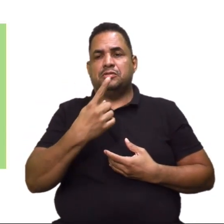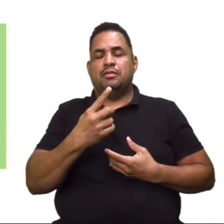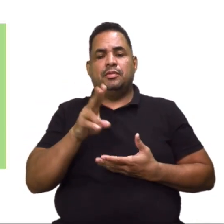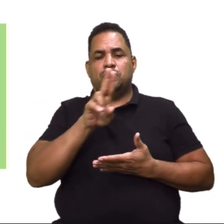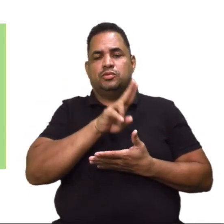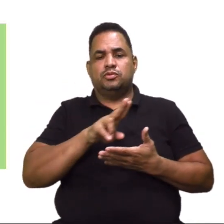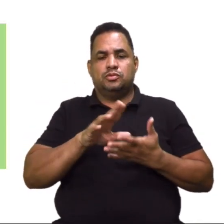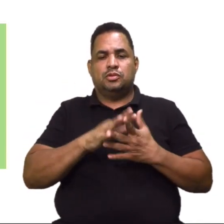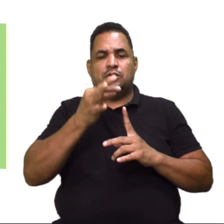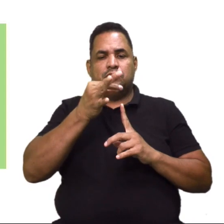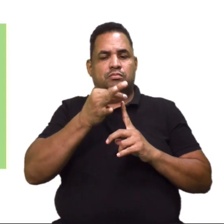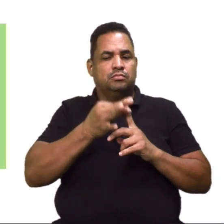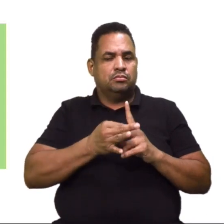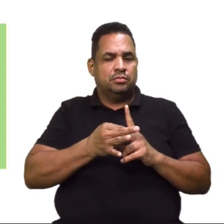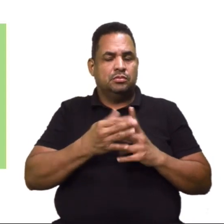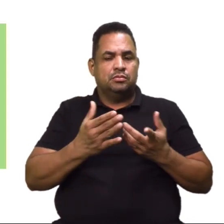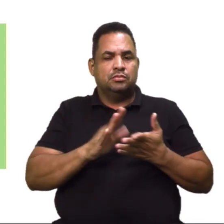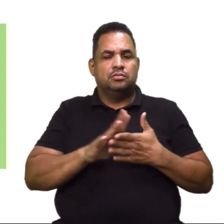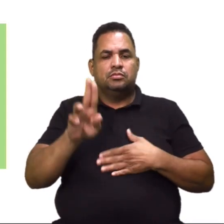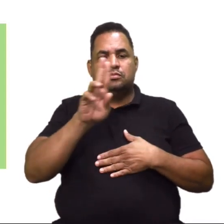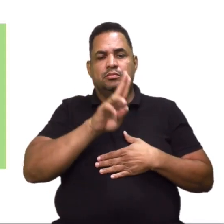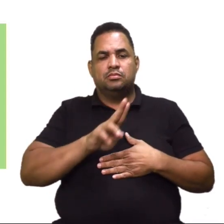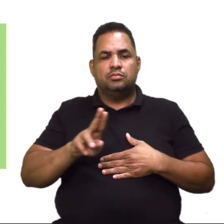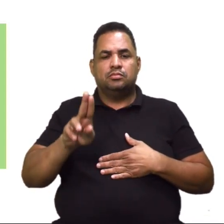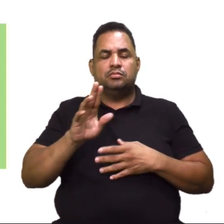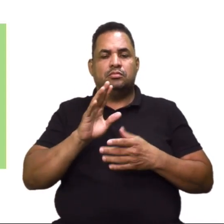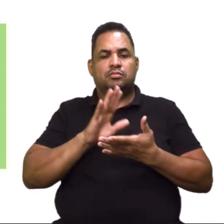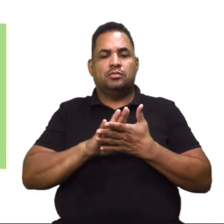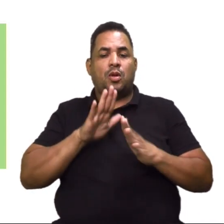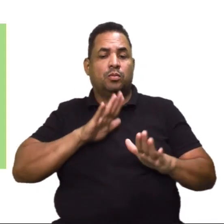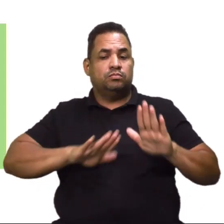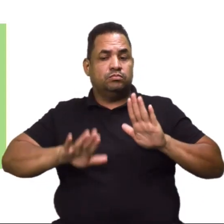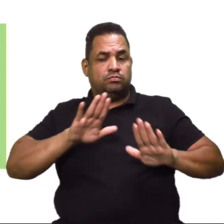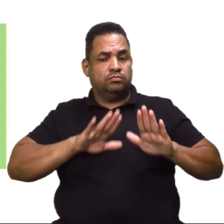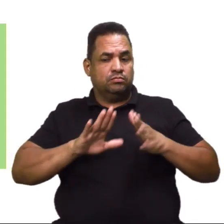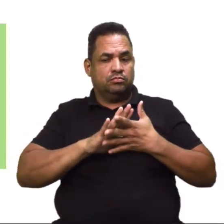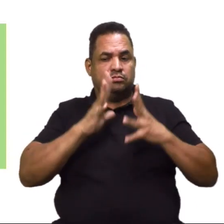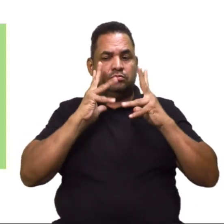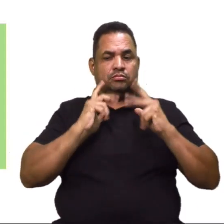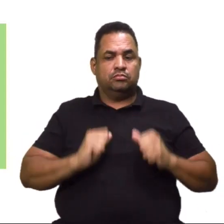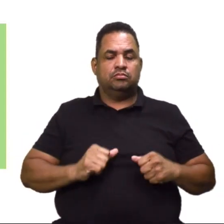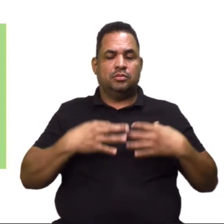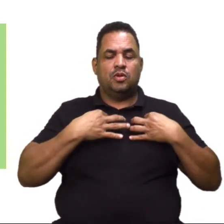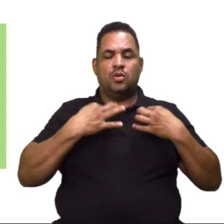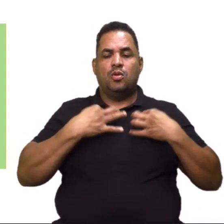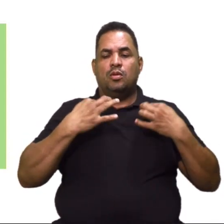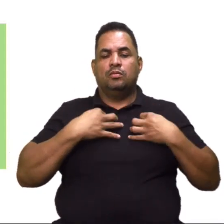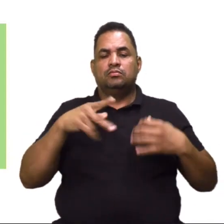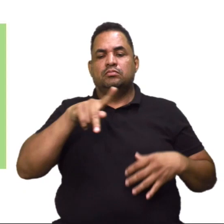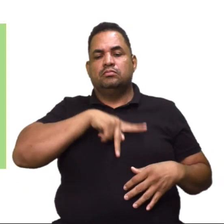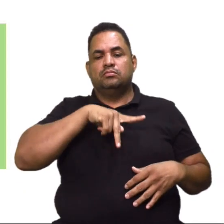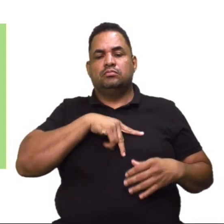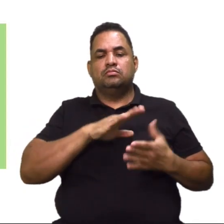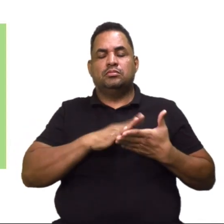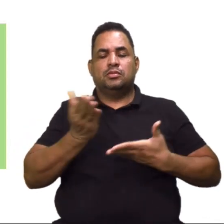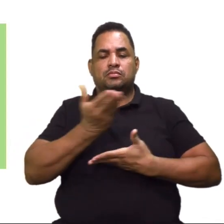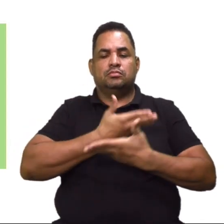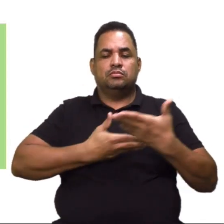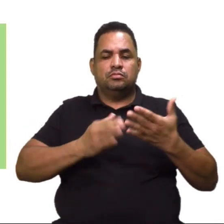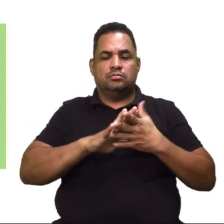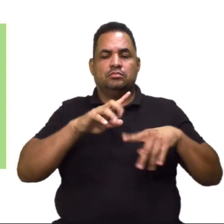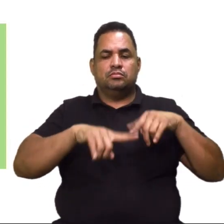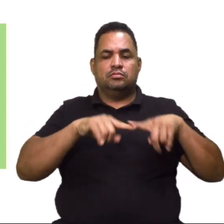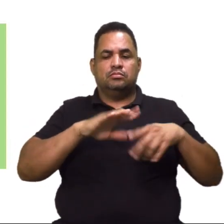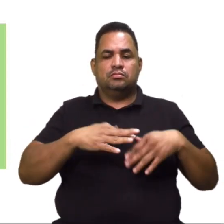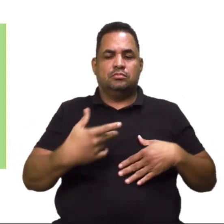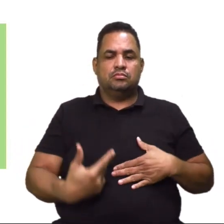preservativo, certo? Então, o uso de preservativos e cuidados simples de higienização das roupas íntimas e o não compartilhamento de instrumentos